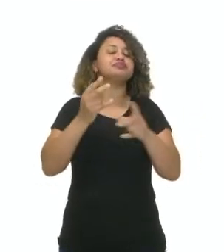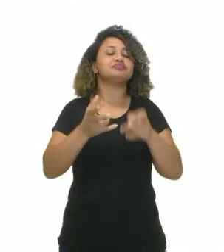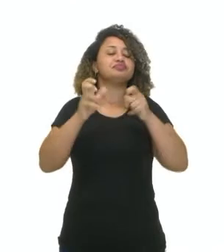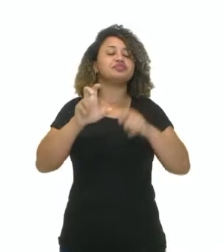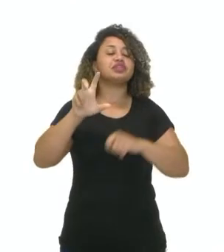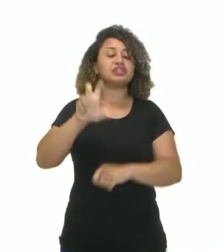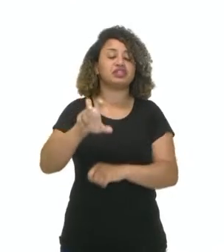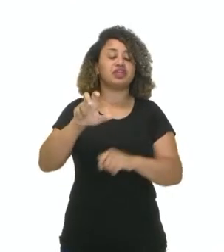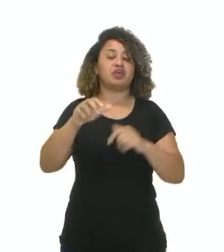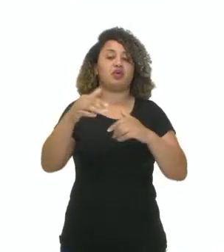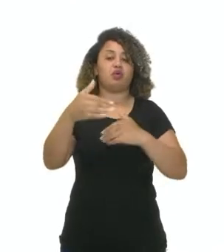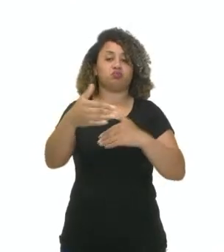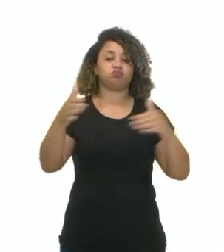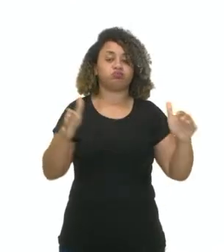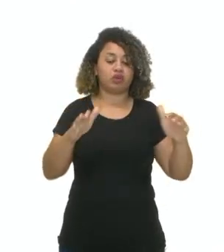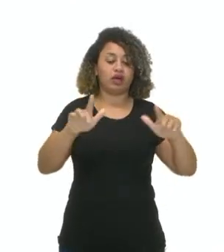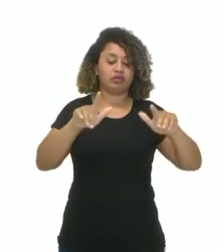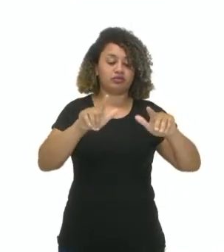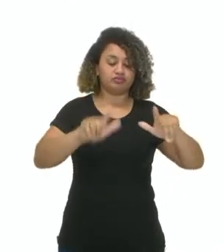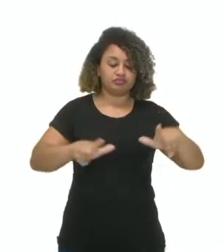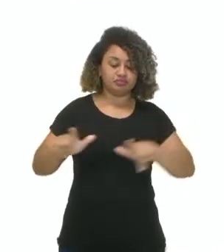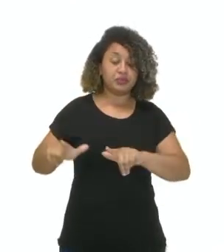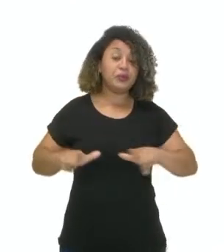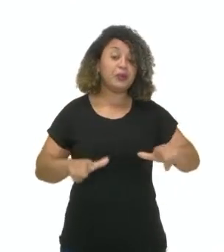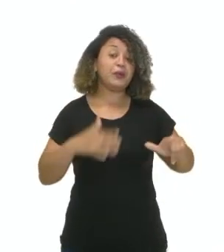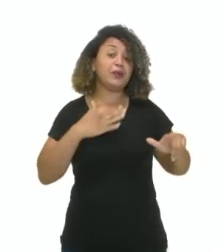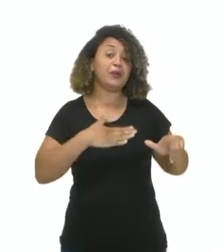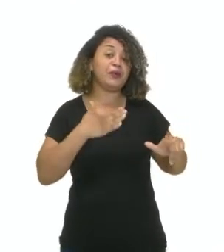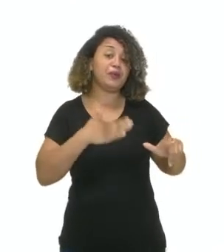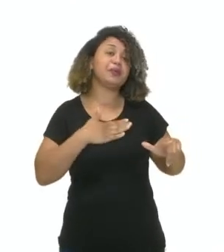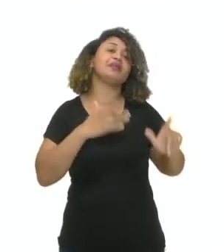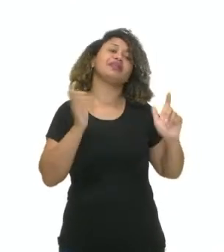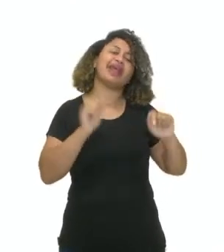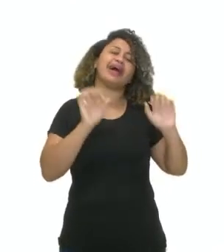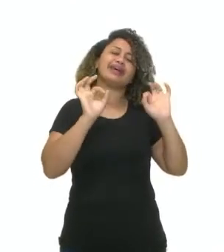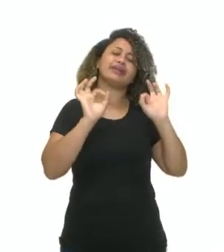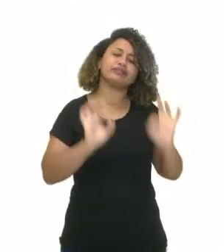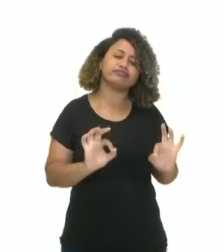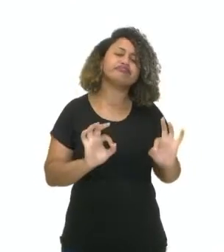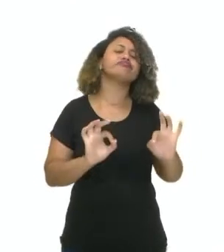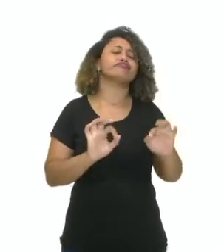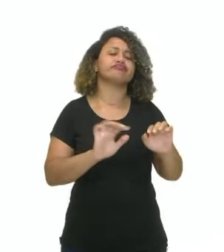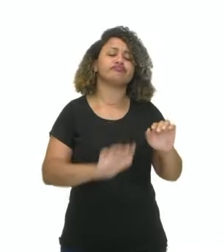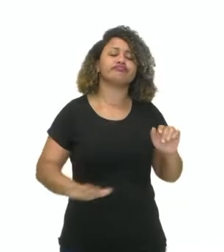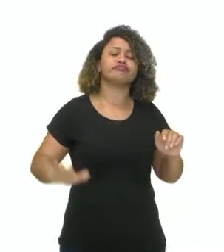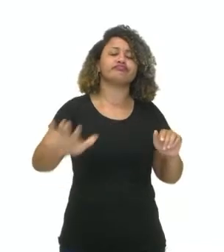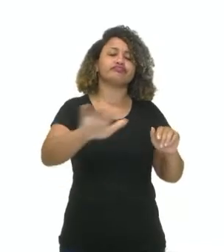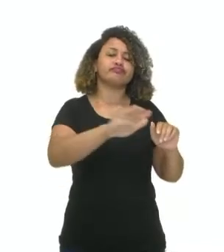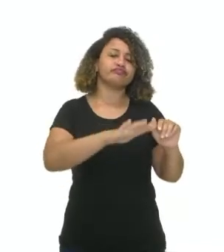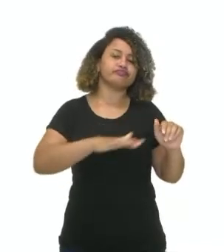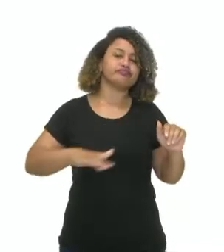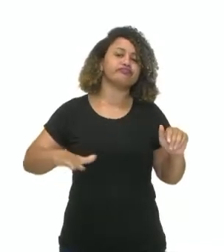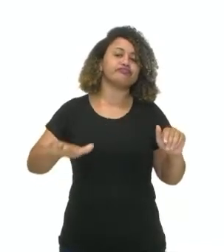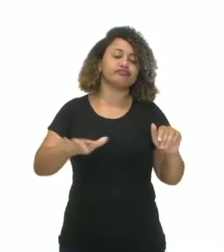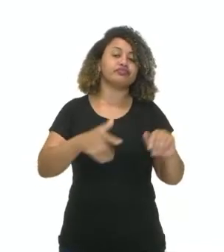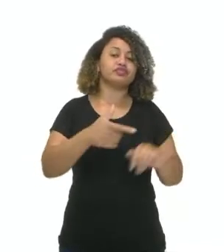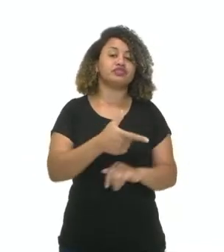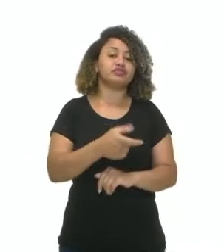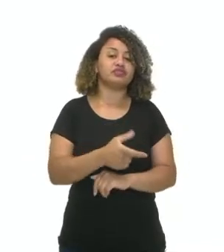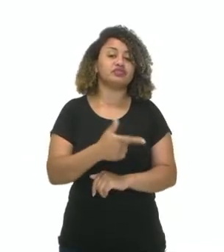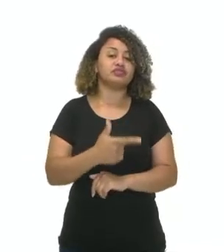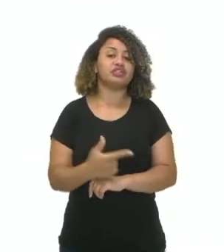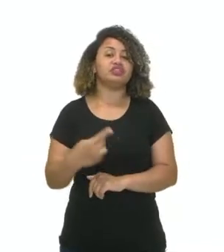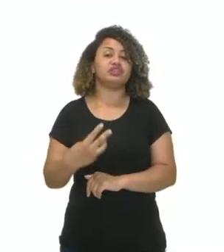do porcelanato que ele gostou cobrem exatamente uma superfície de